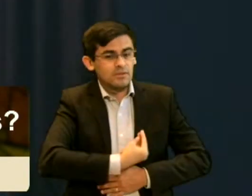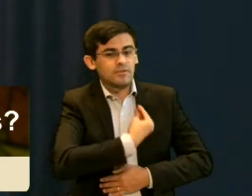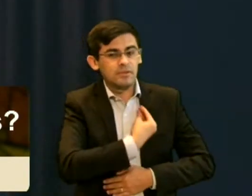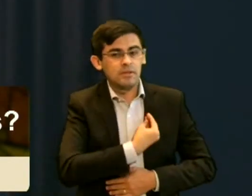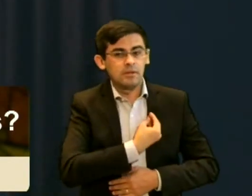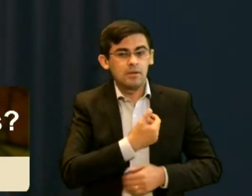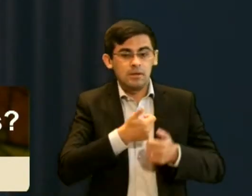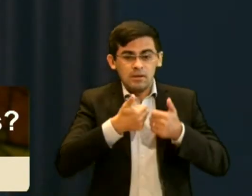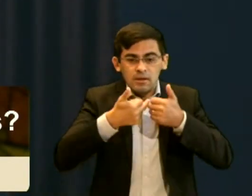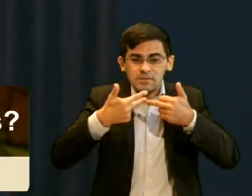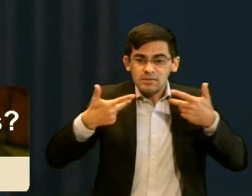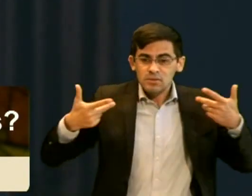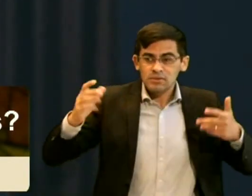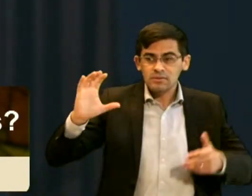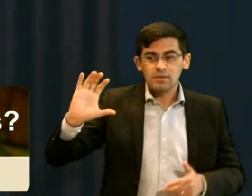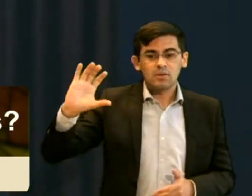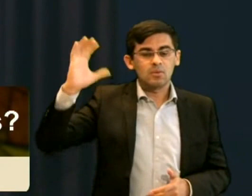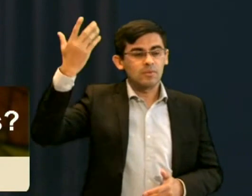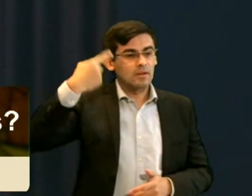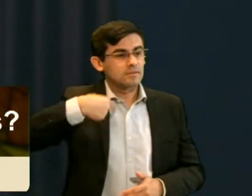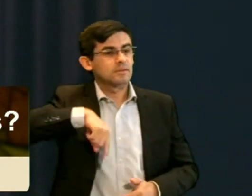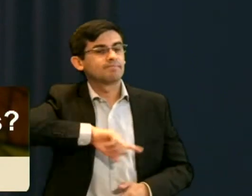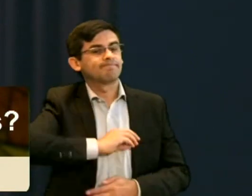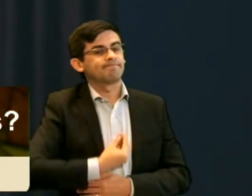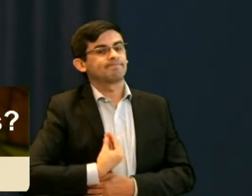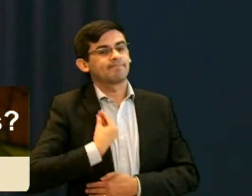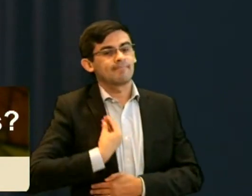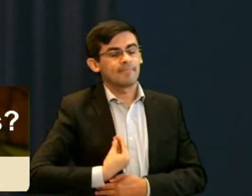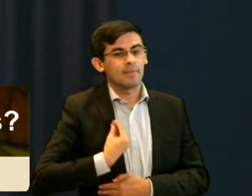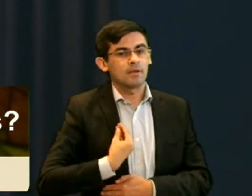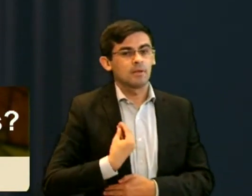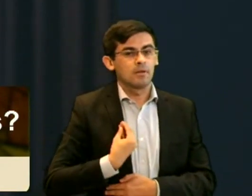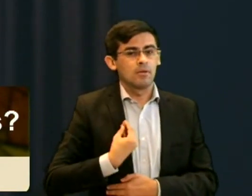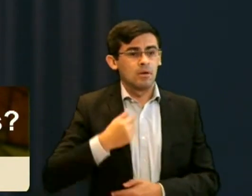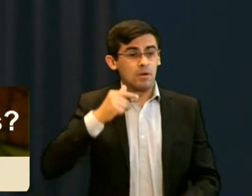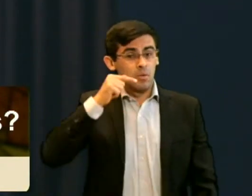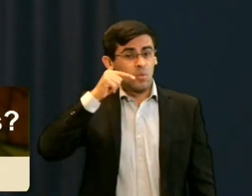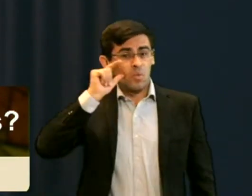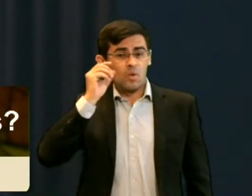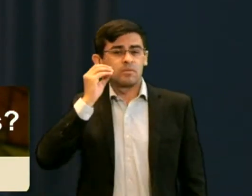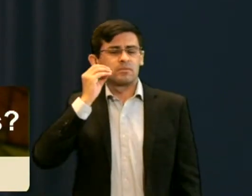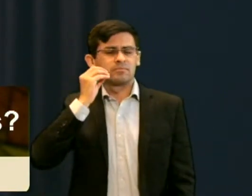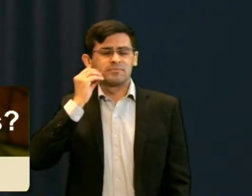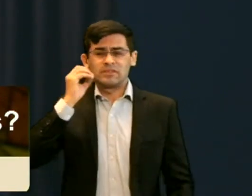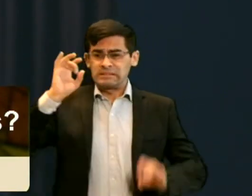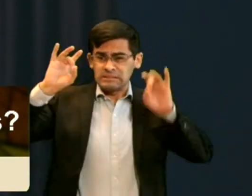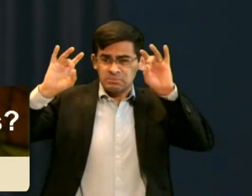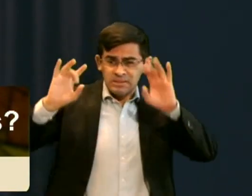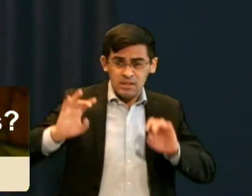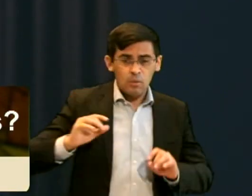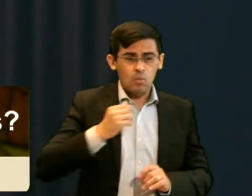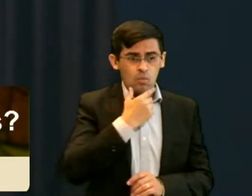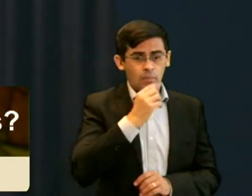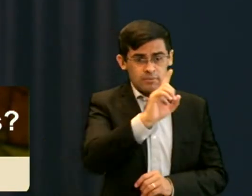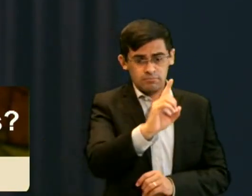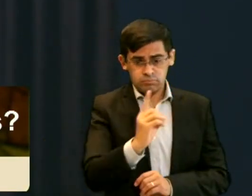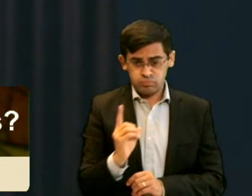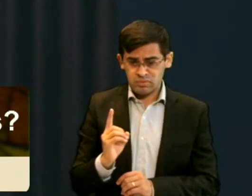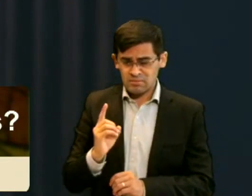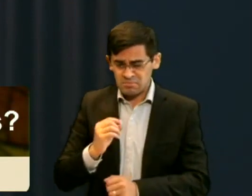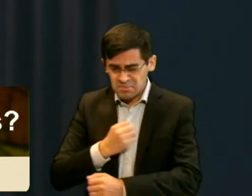as coisas de Deus acontecem na nossa vida. Ontem foi especial, um senhor veio aqui, me abraçou e ele chorava.